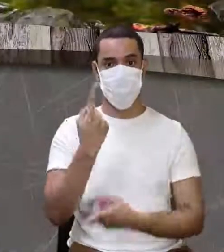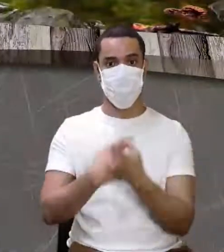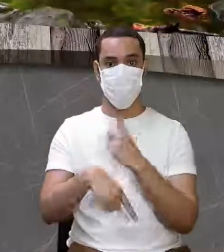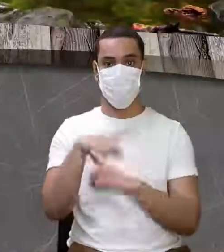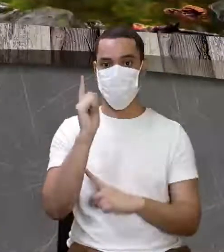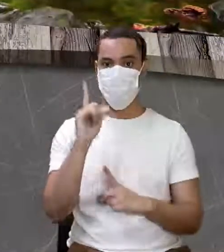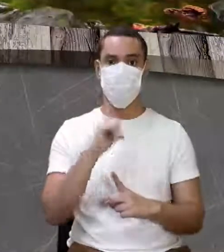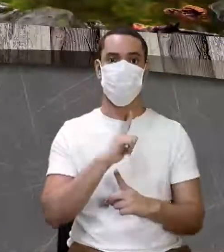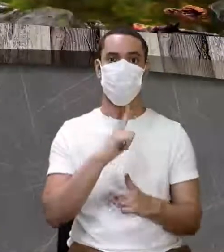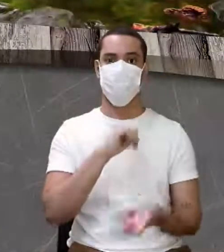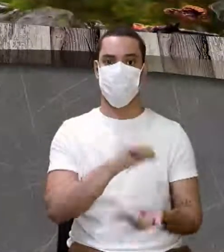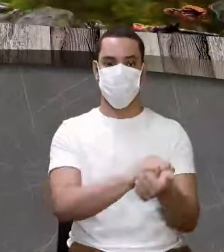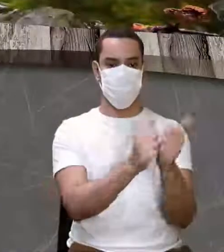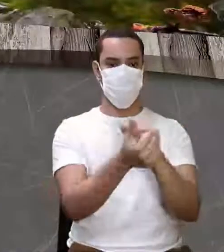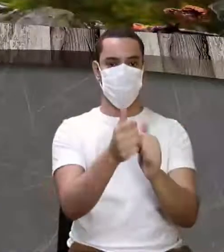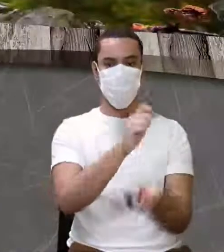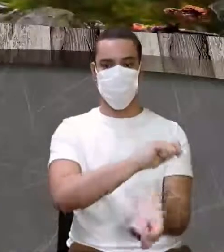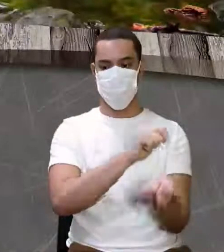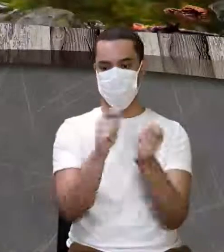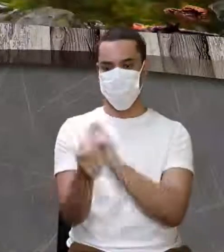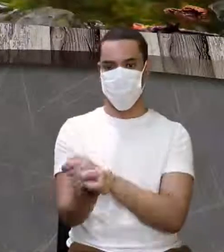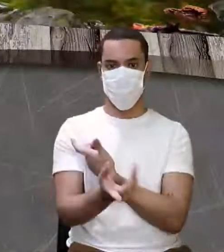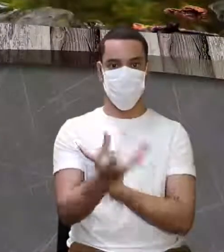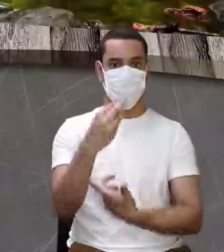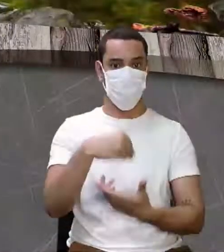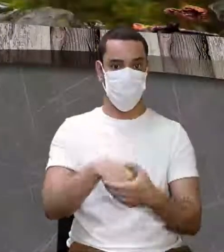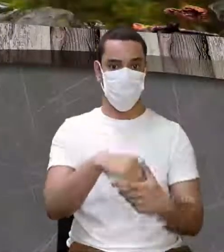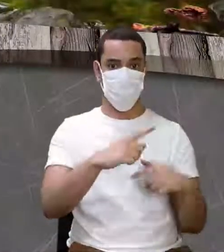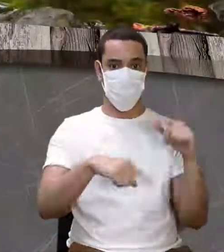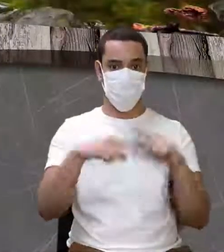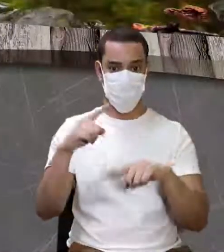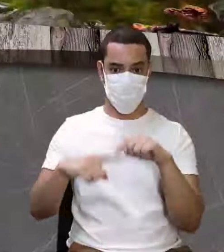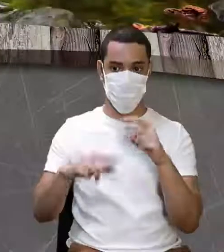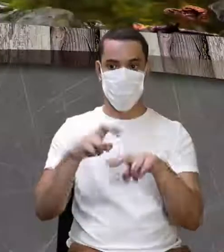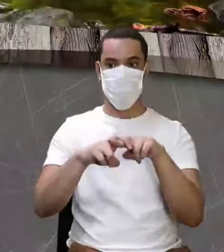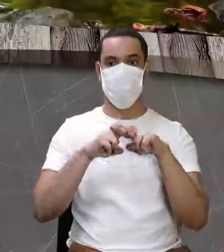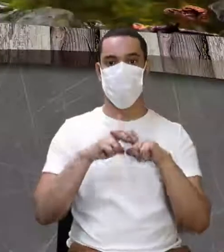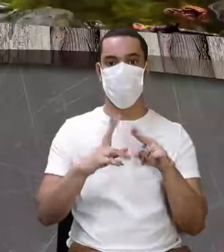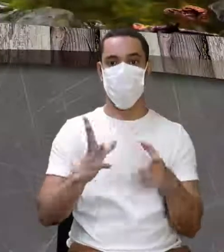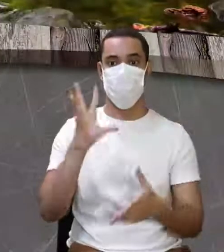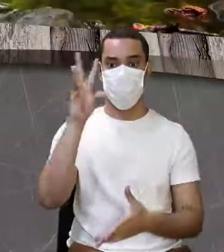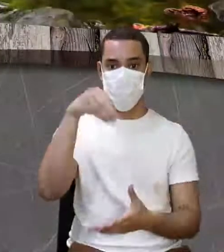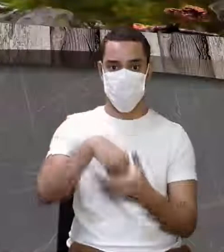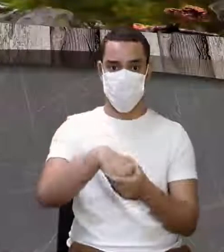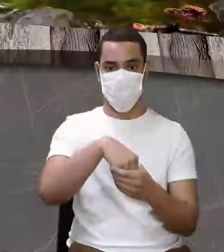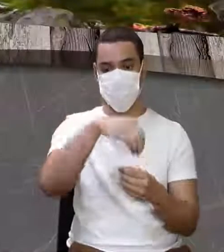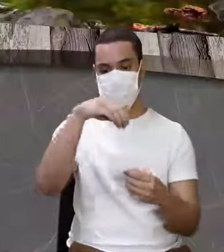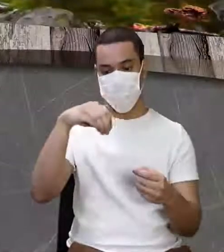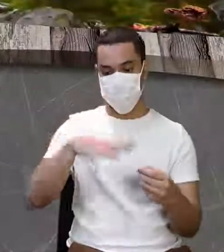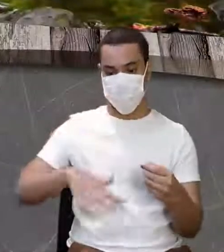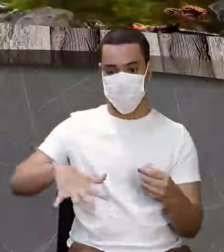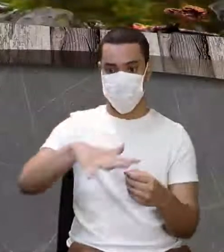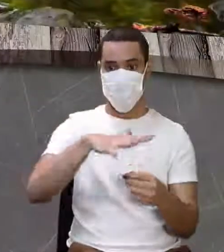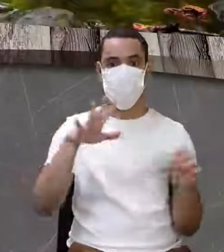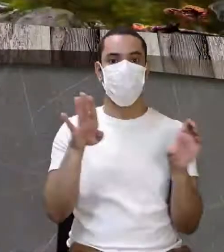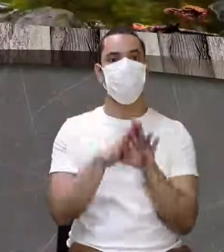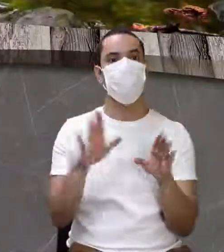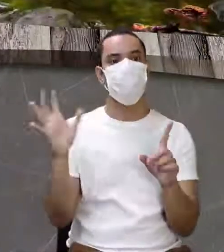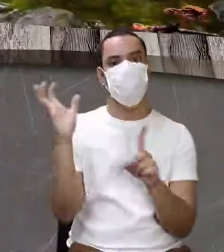Existem transformações acontecendo nesses organismos. E esses fatores extrínsecos